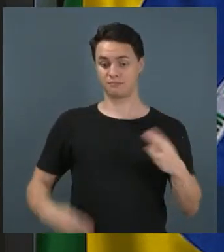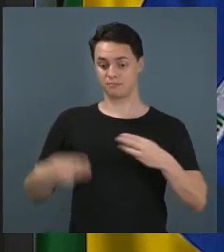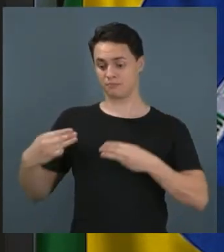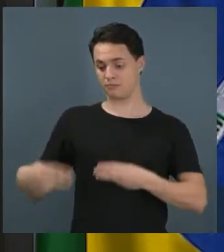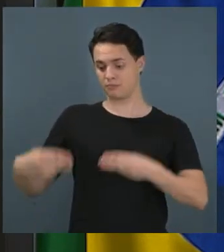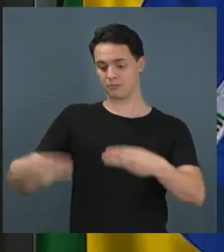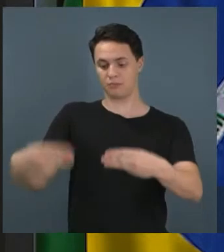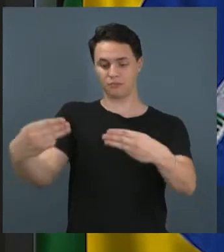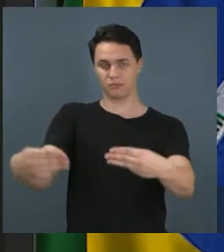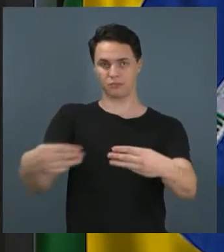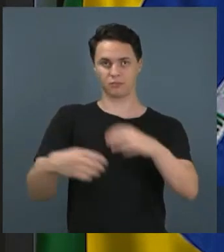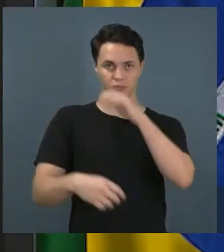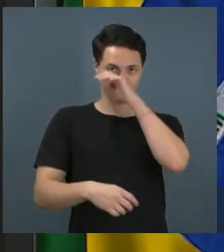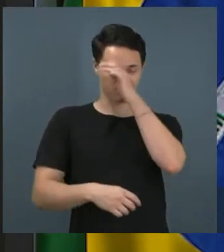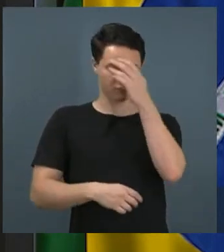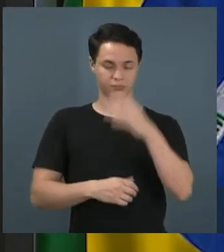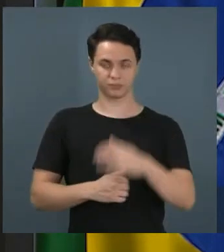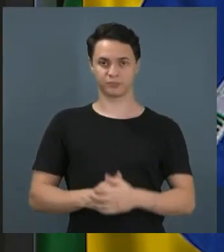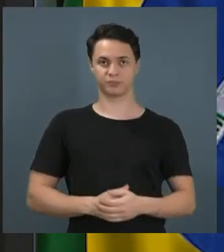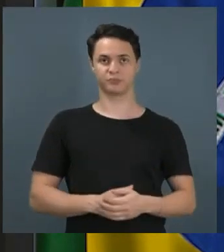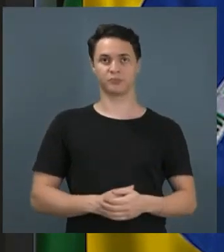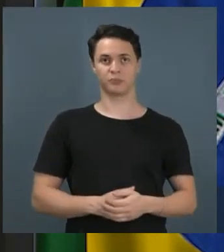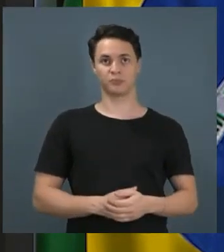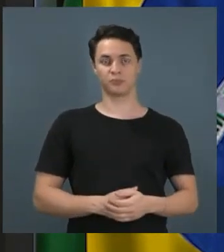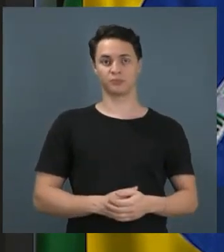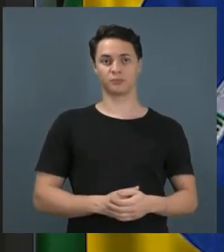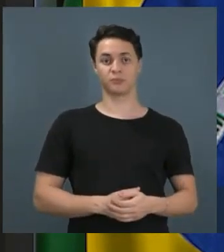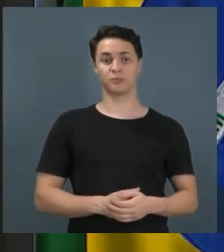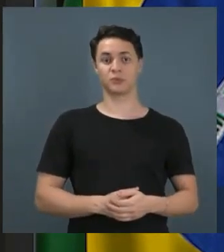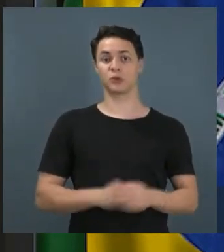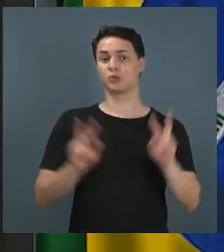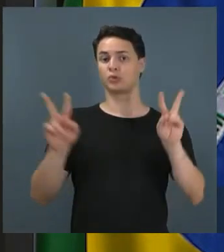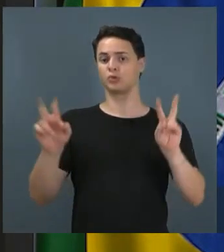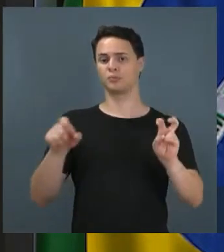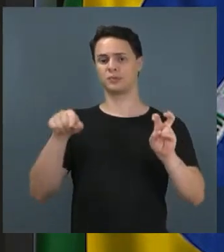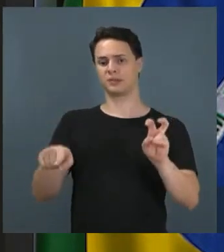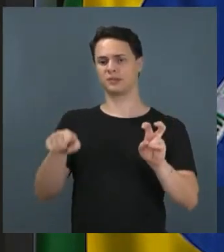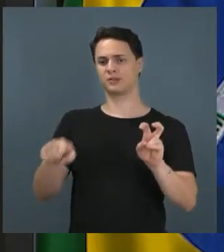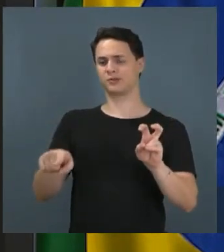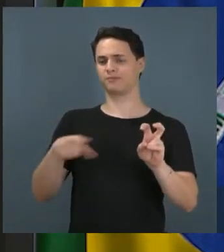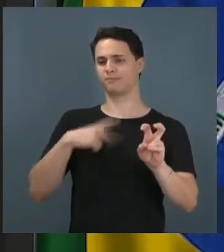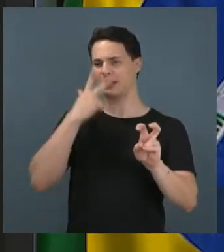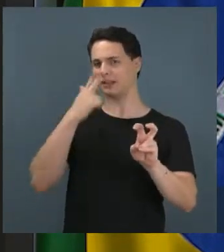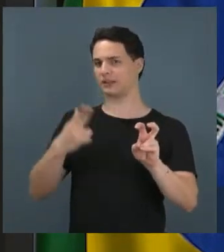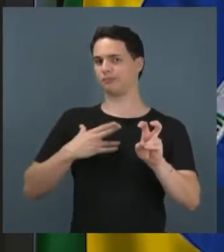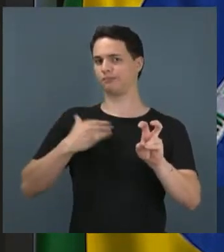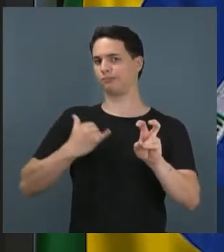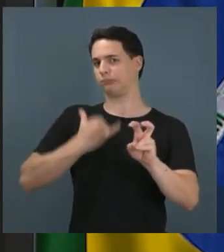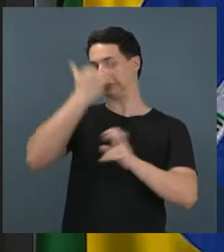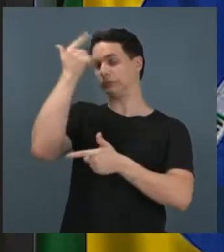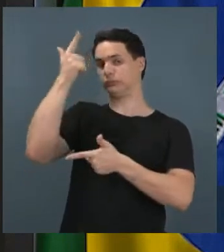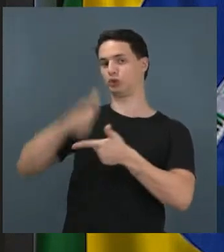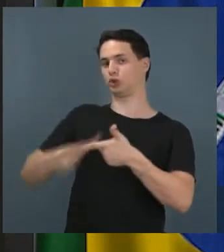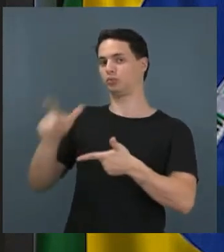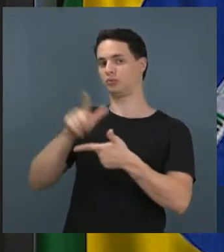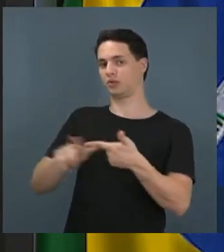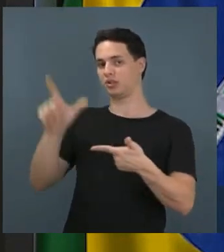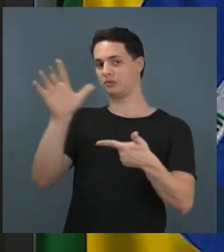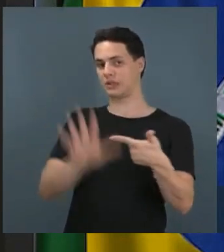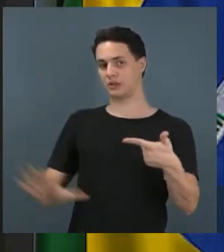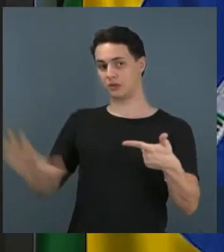ministérios do governo federal diante de uma iminente catástrofe nacional. Em